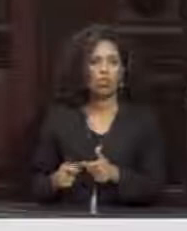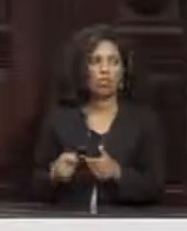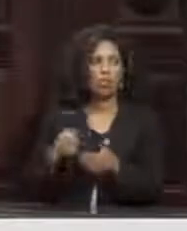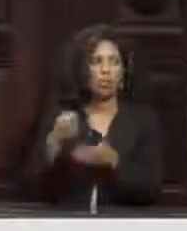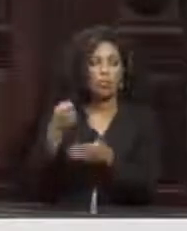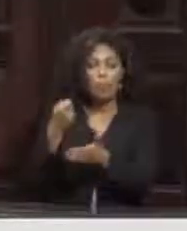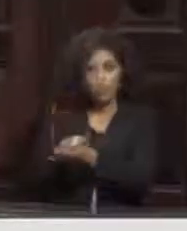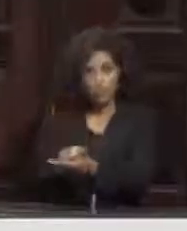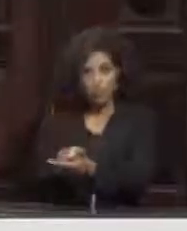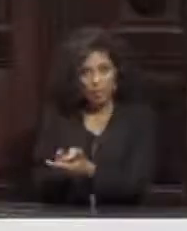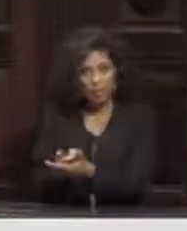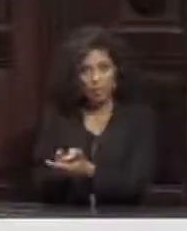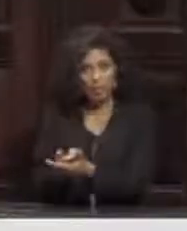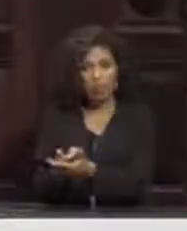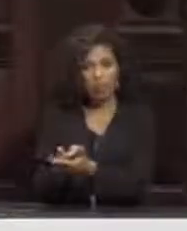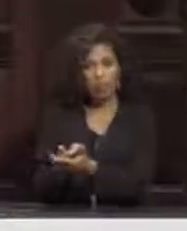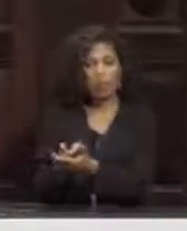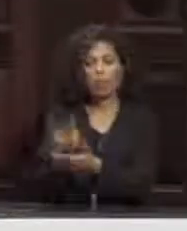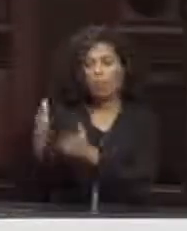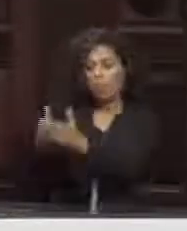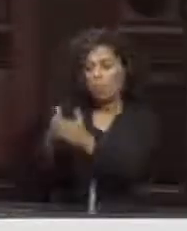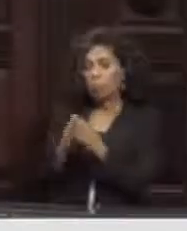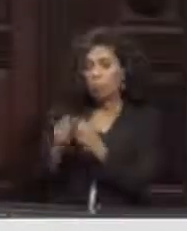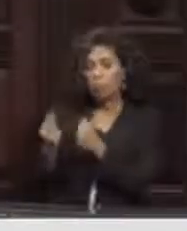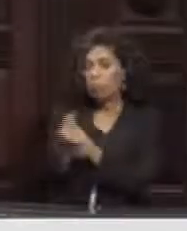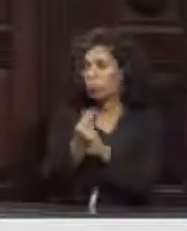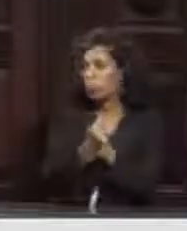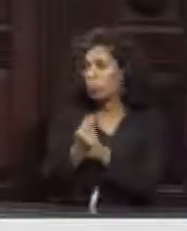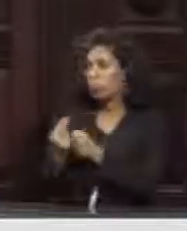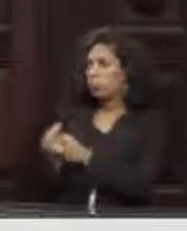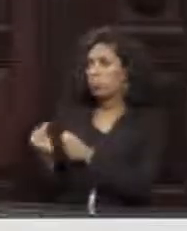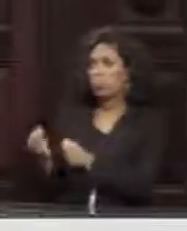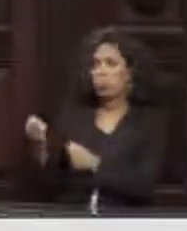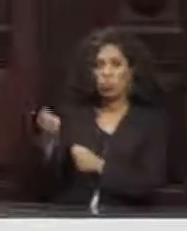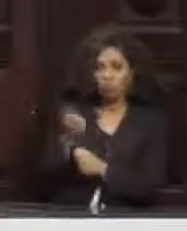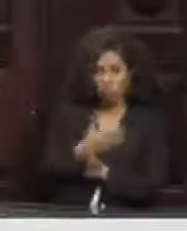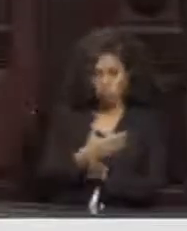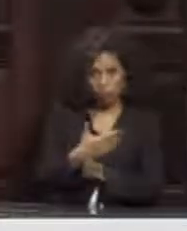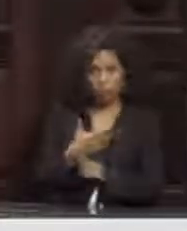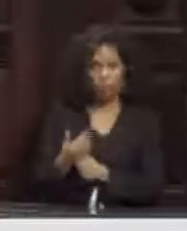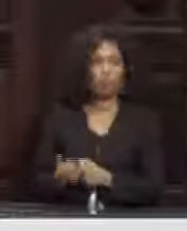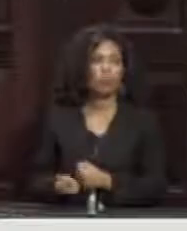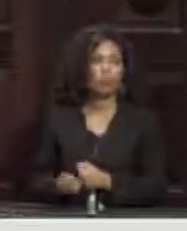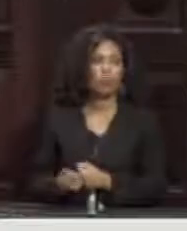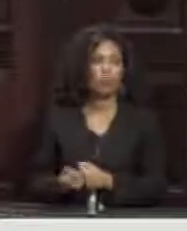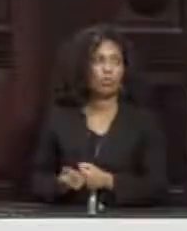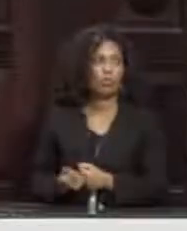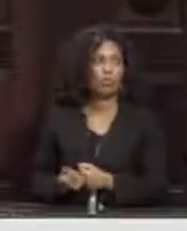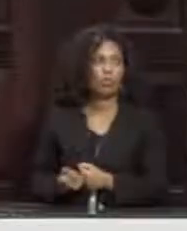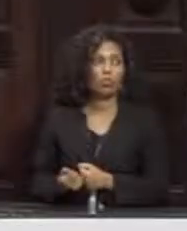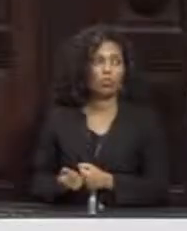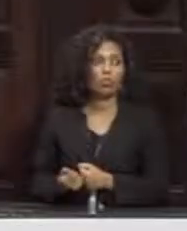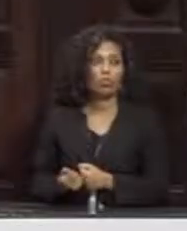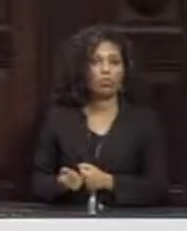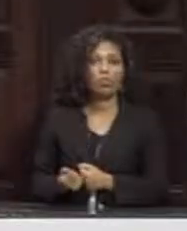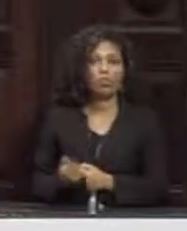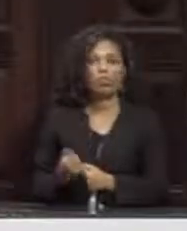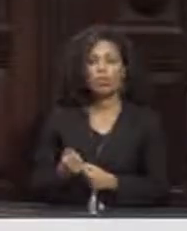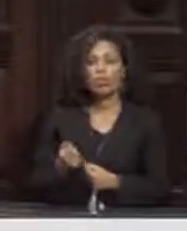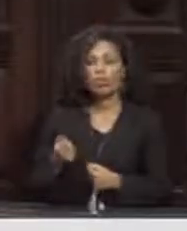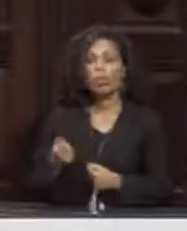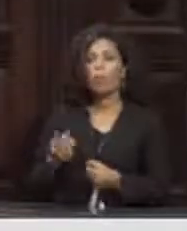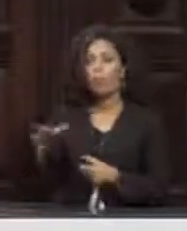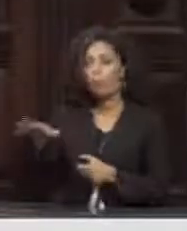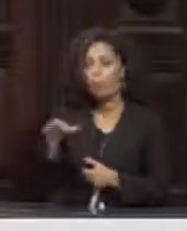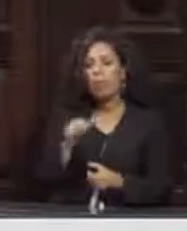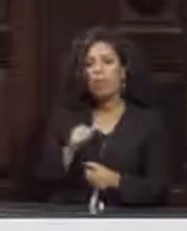os empréstimos novos, um constrangimento em relação à privatização da SEDAI, que